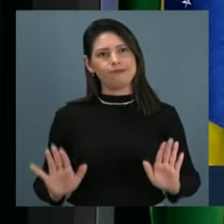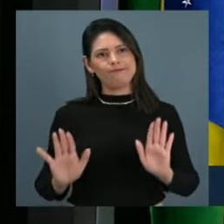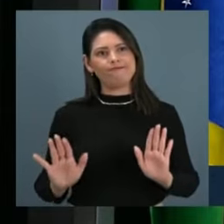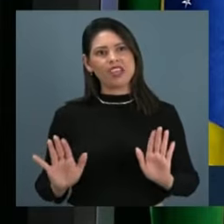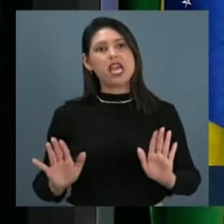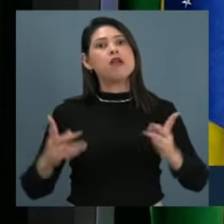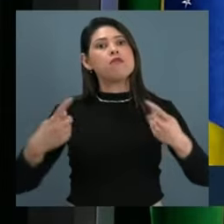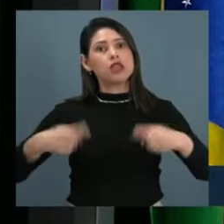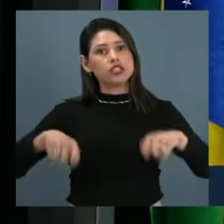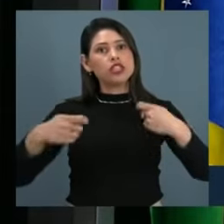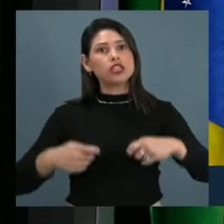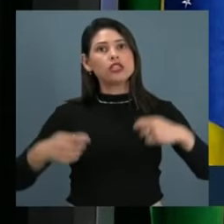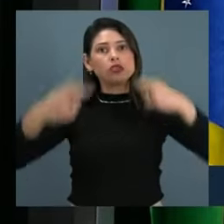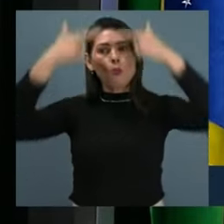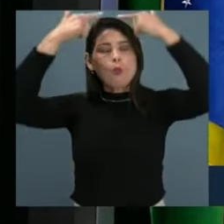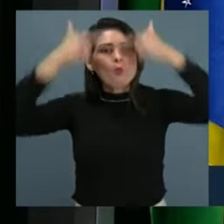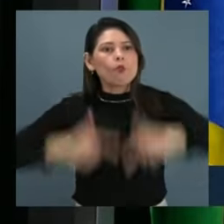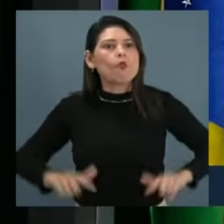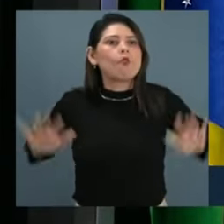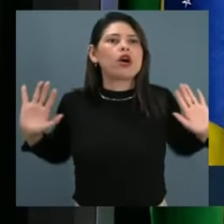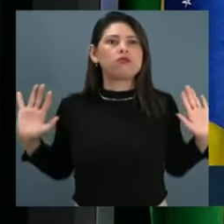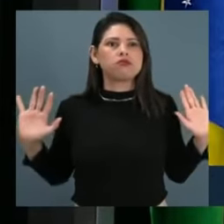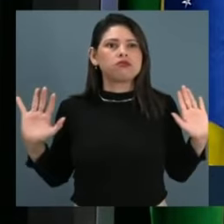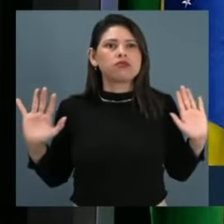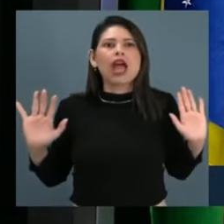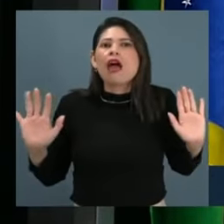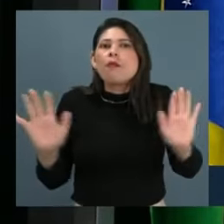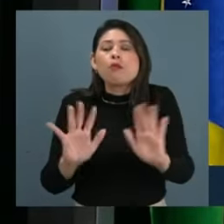ter se declarado impedido, suspeito,